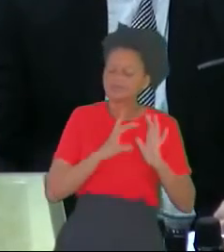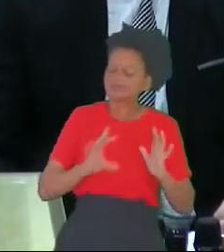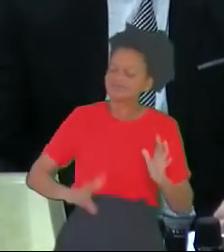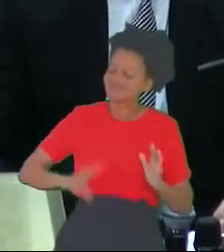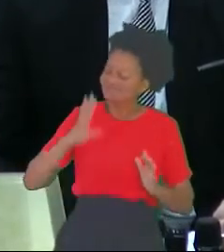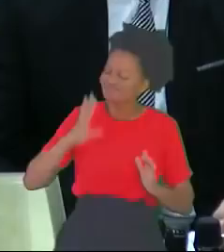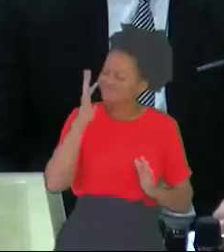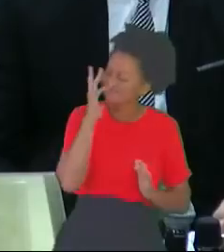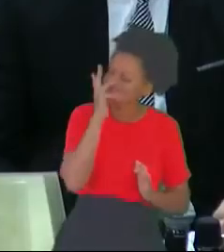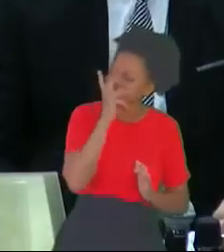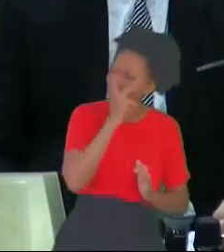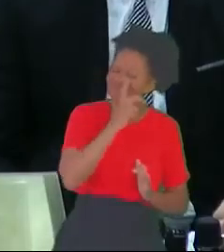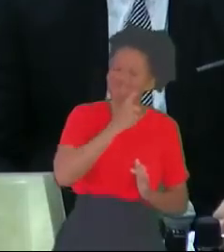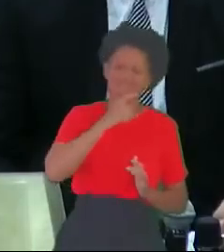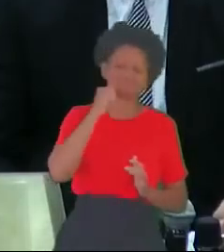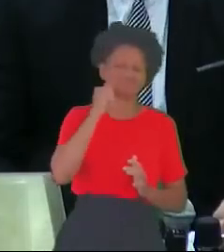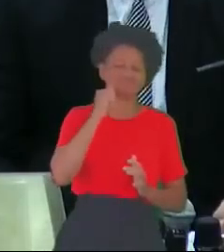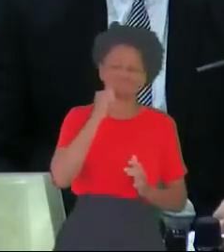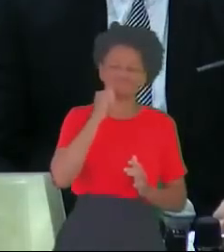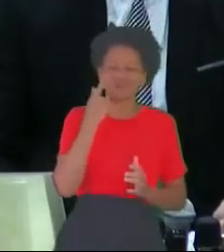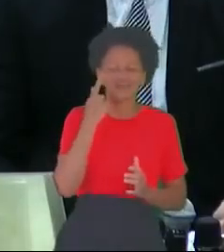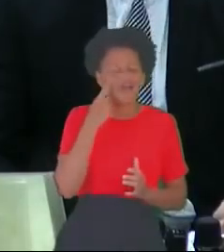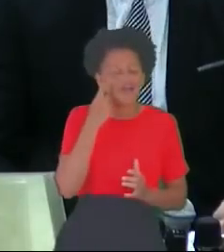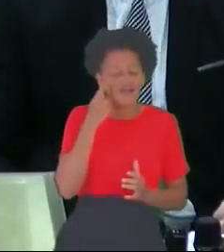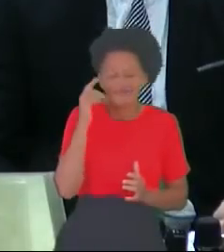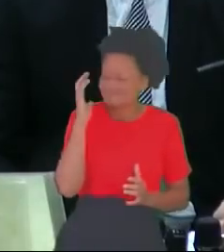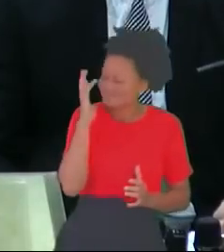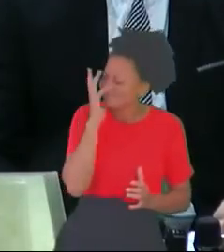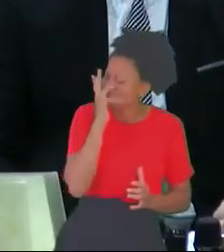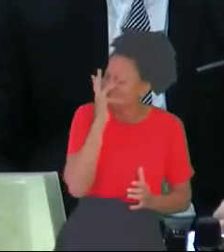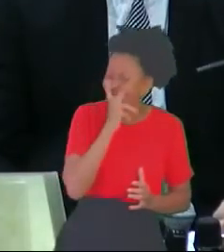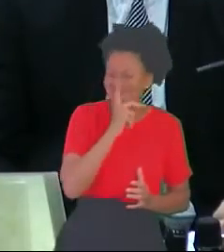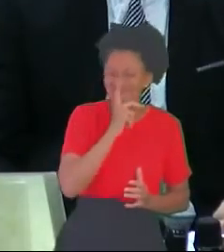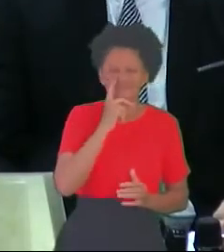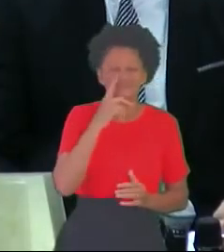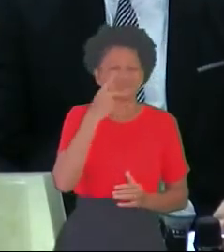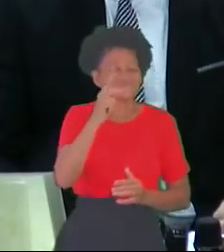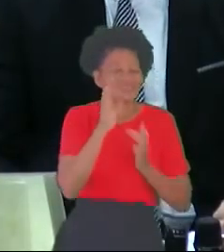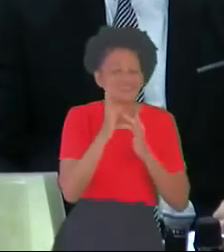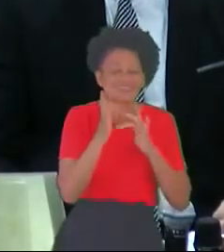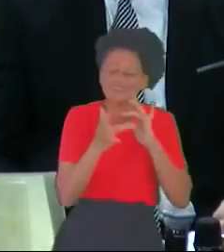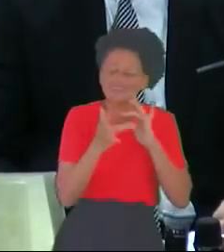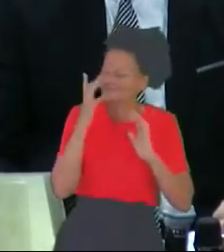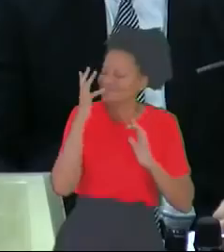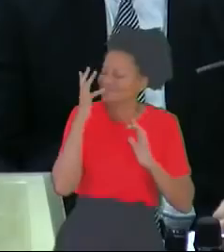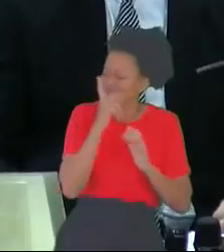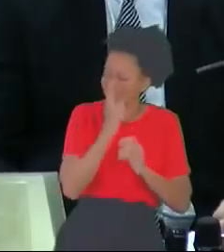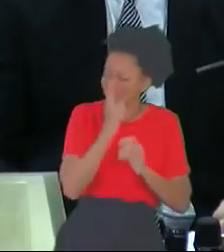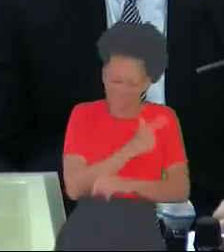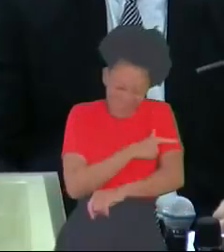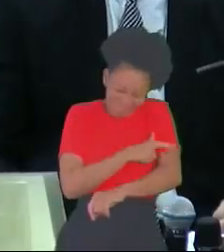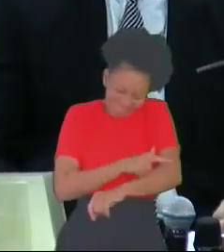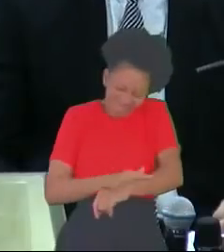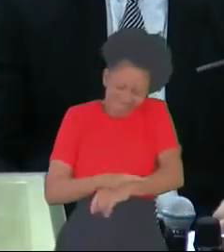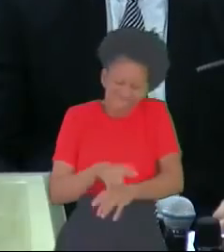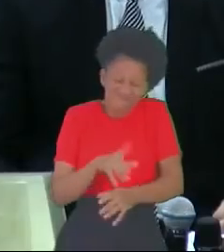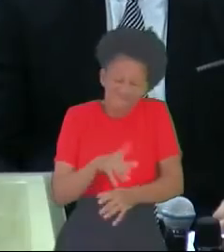do teu Cristo. Olha a beleza do teu Jesus, olha a gentileza e o